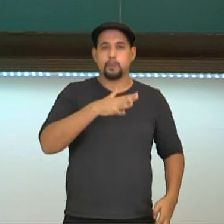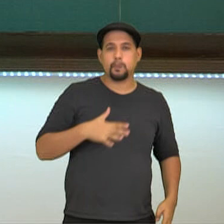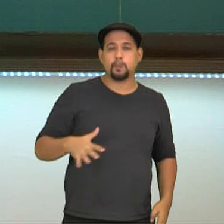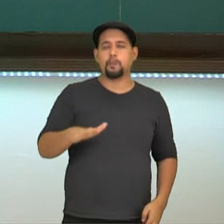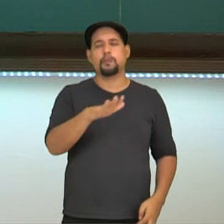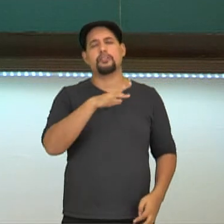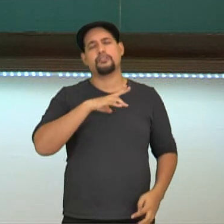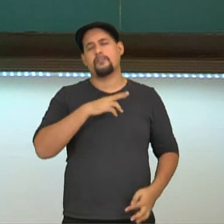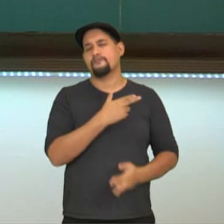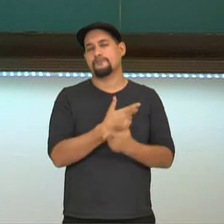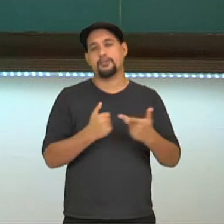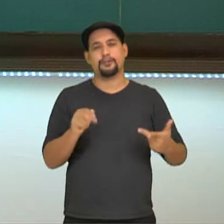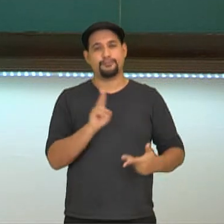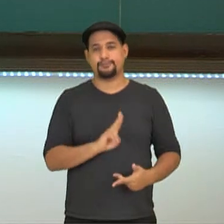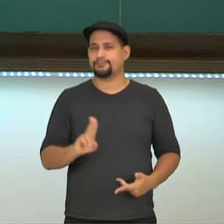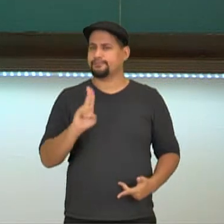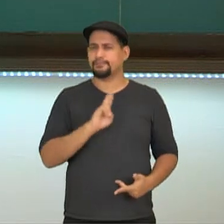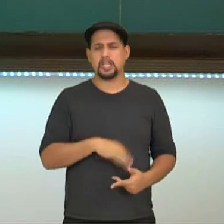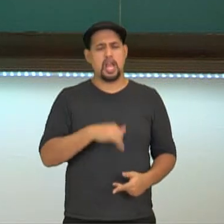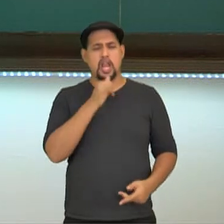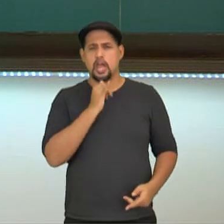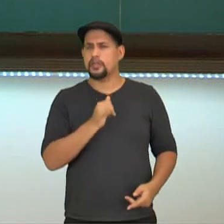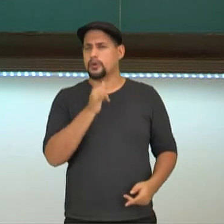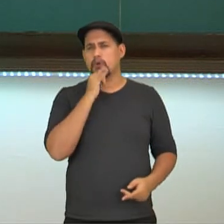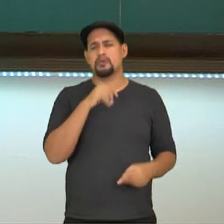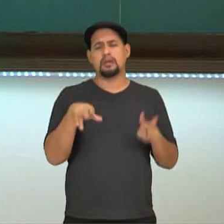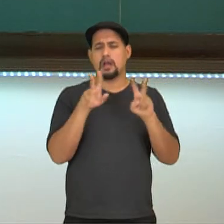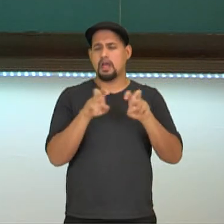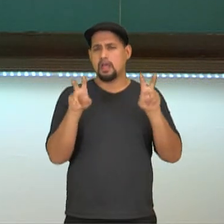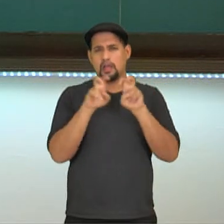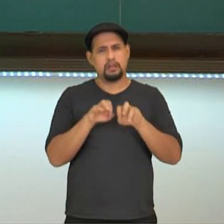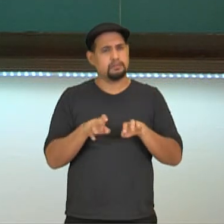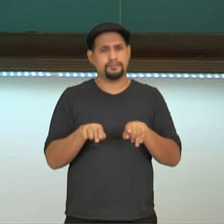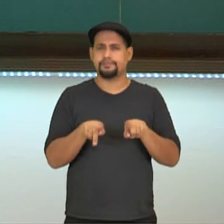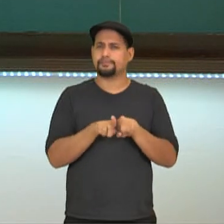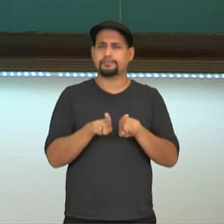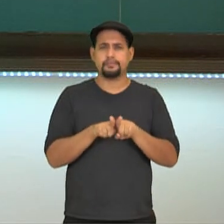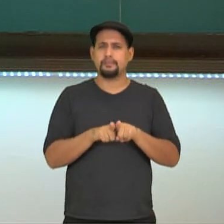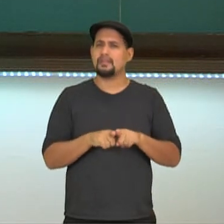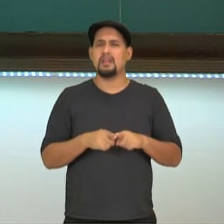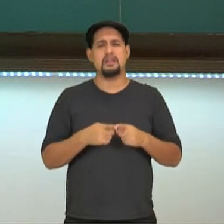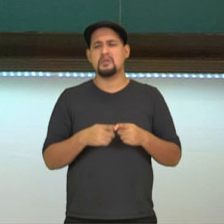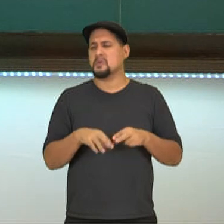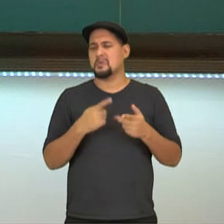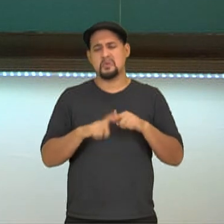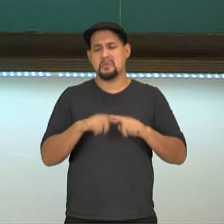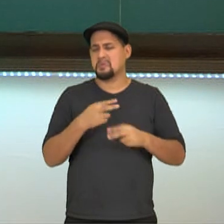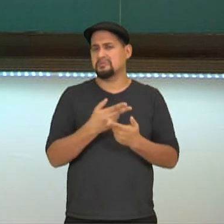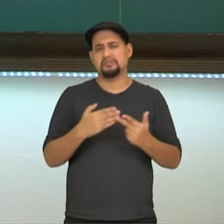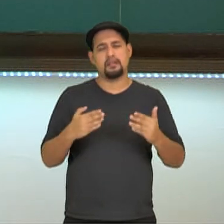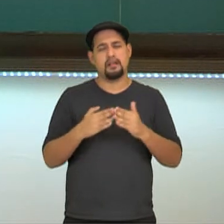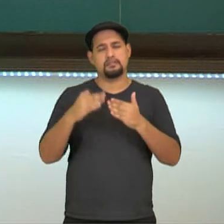isso tem muitas aplicações, na eletrônica, na computação, nos eletrodomésticos,